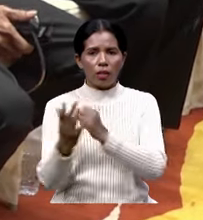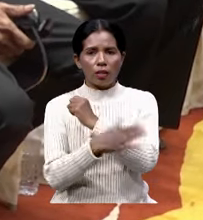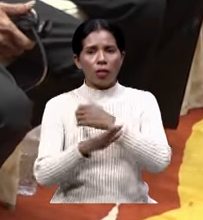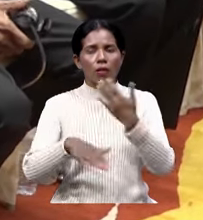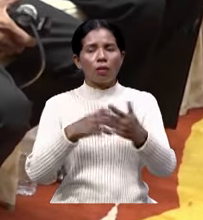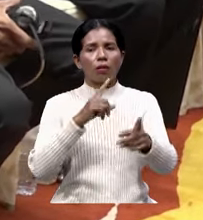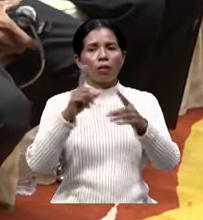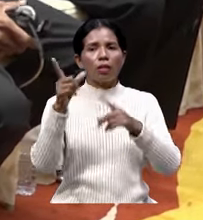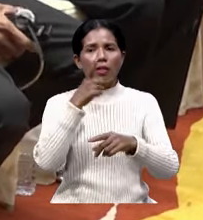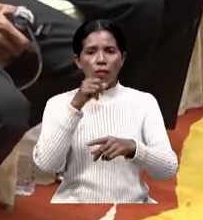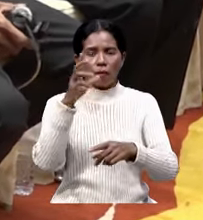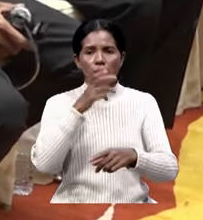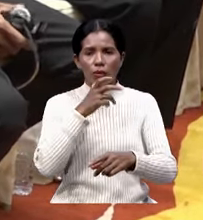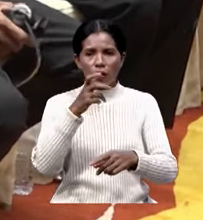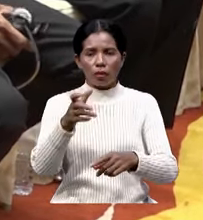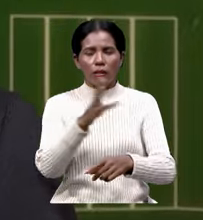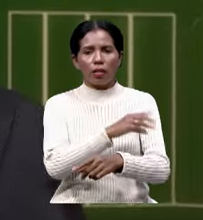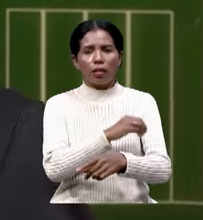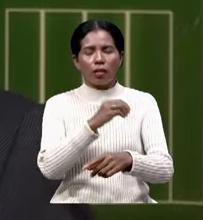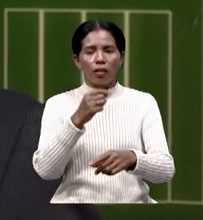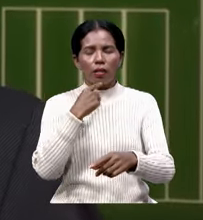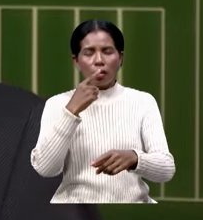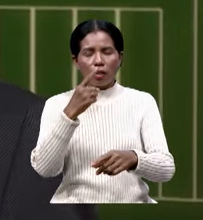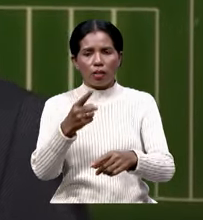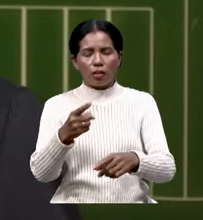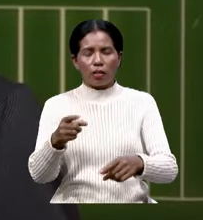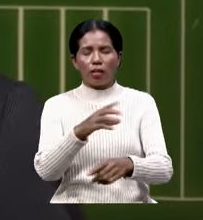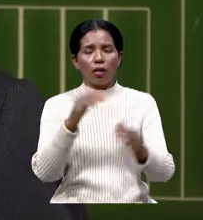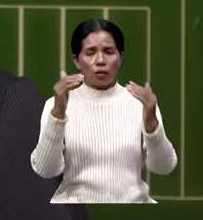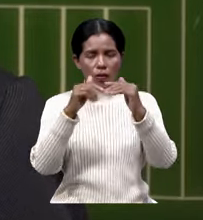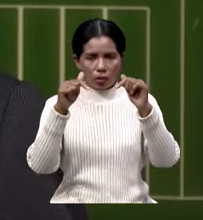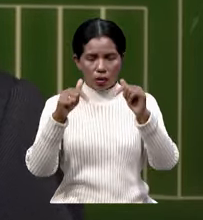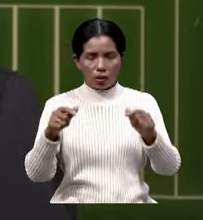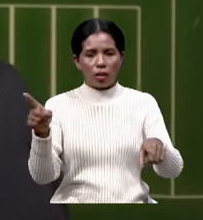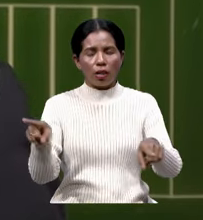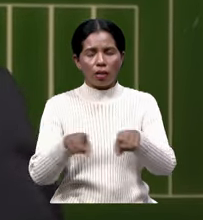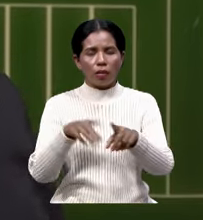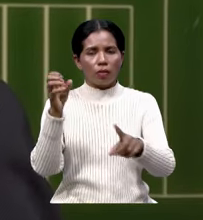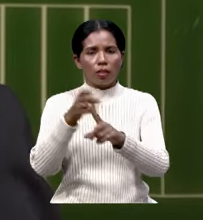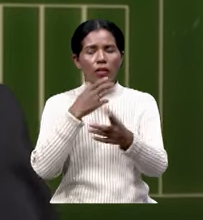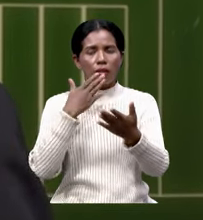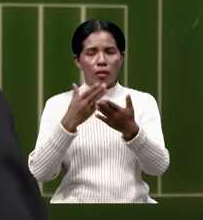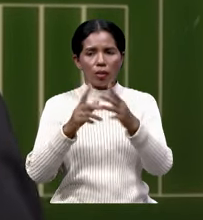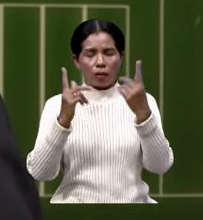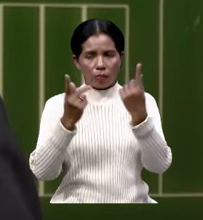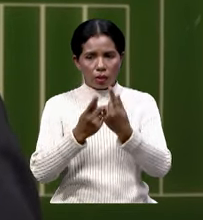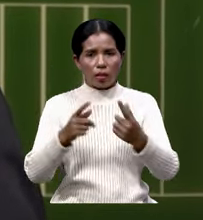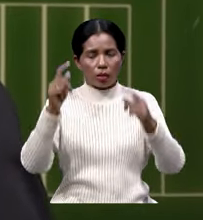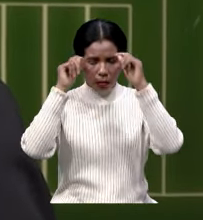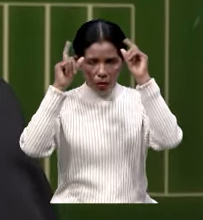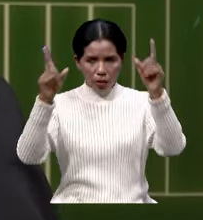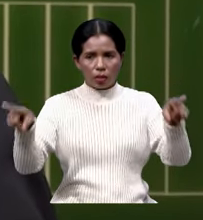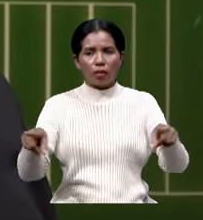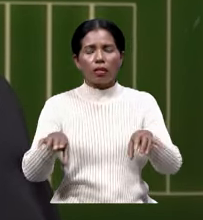Liang Português e a Macau, República Popular China, considera Fórum Idane no dar oportunidade de diálogo para empresário Timoran a tua metin